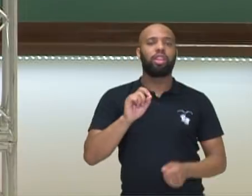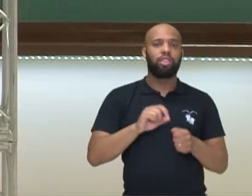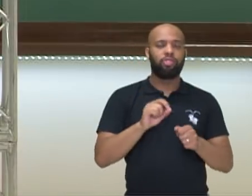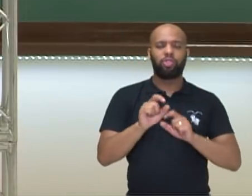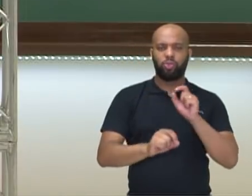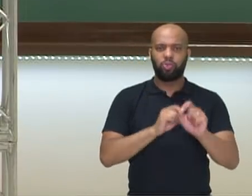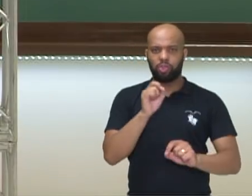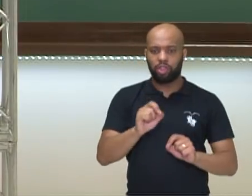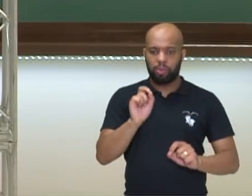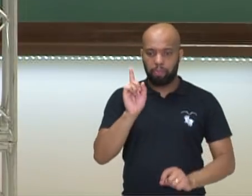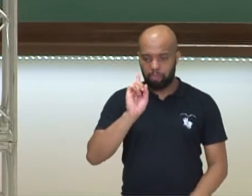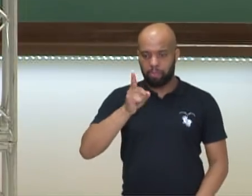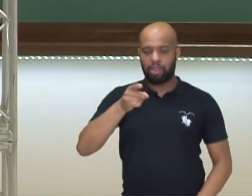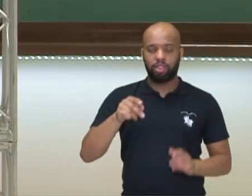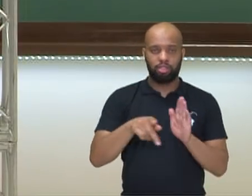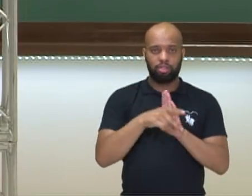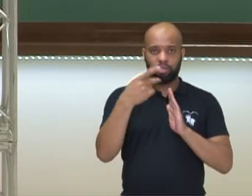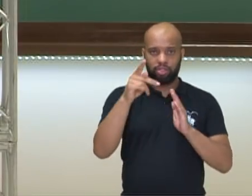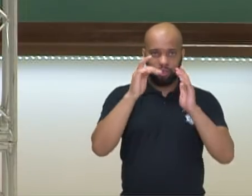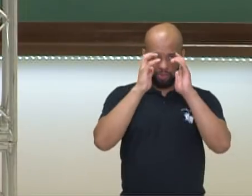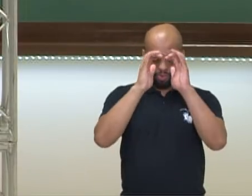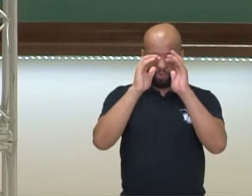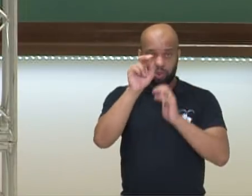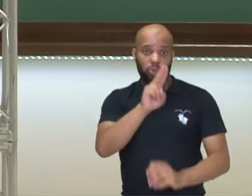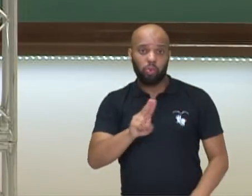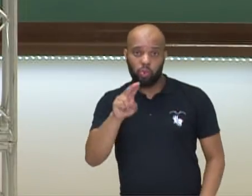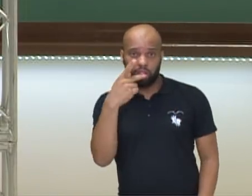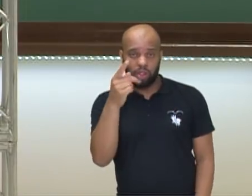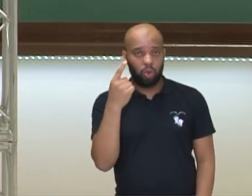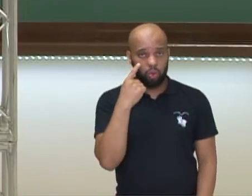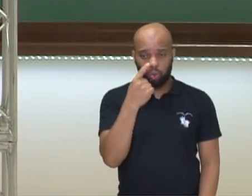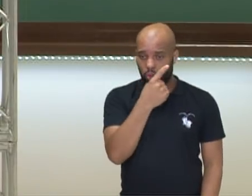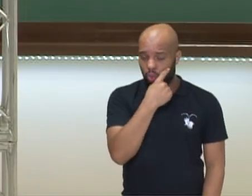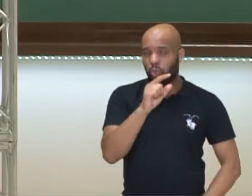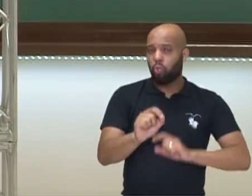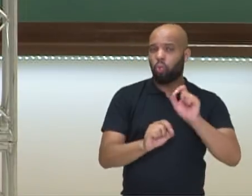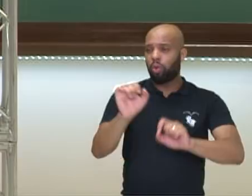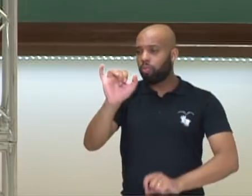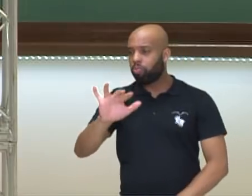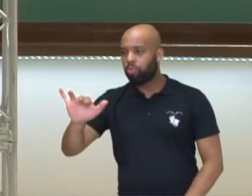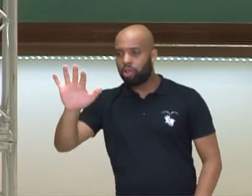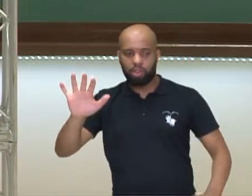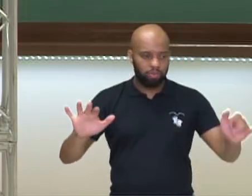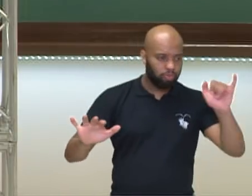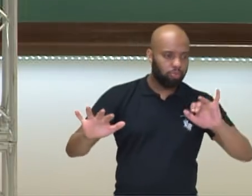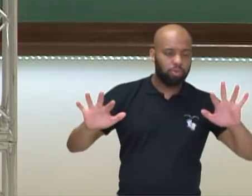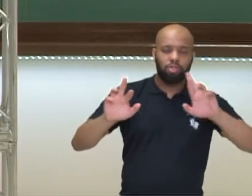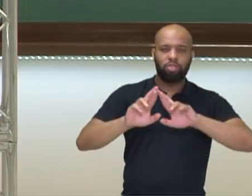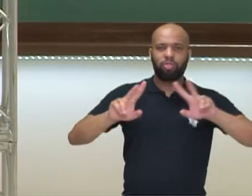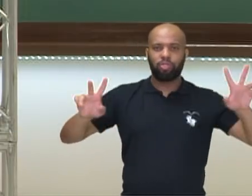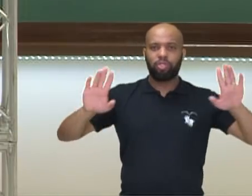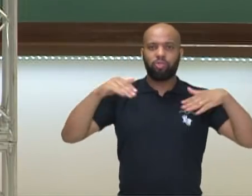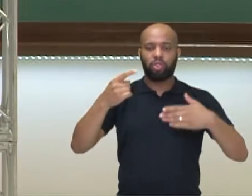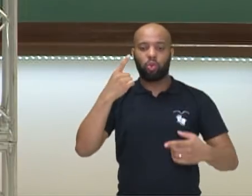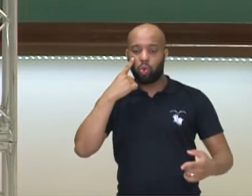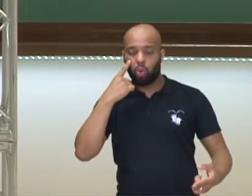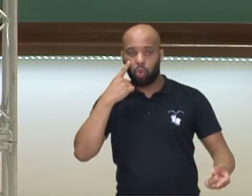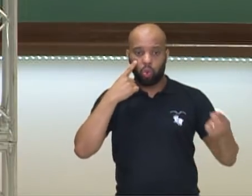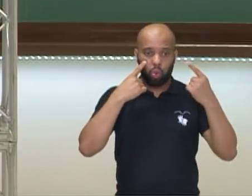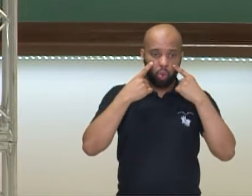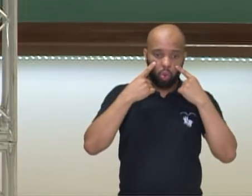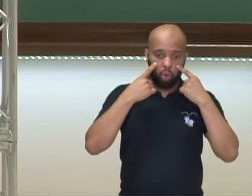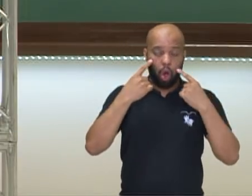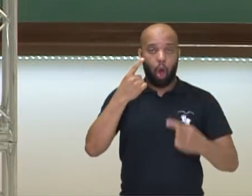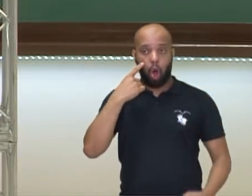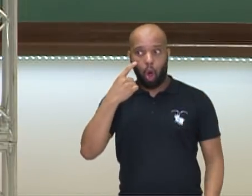o seu cérebro, através dos seus olhos, imagens diferentes. Então, cada olho vê